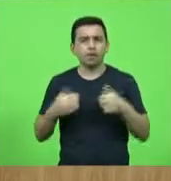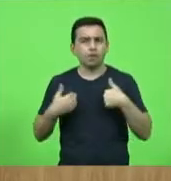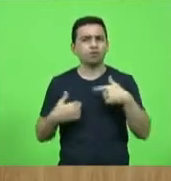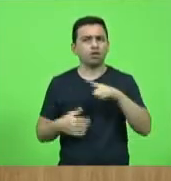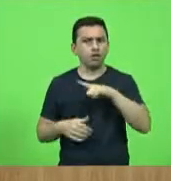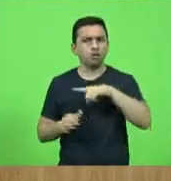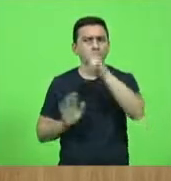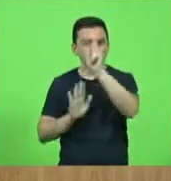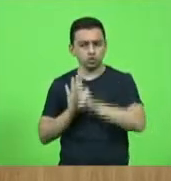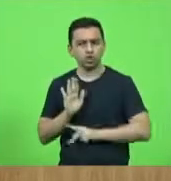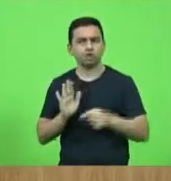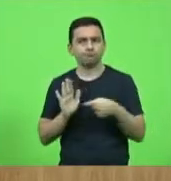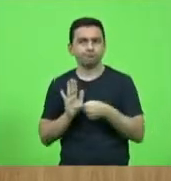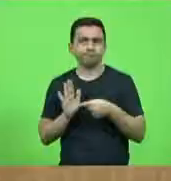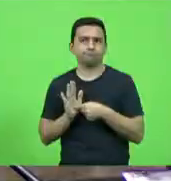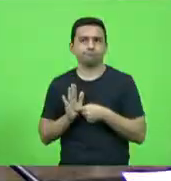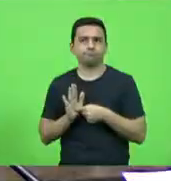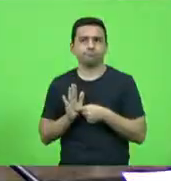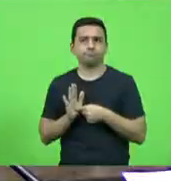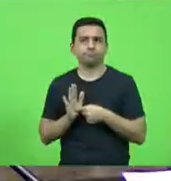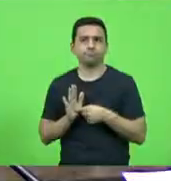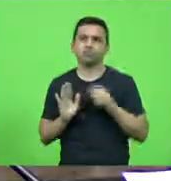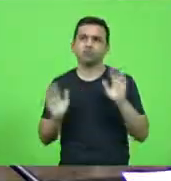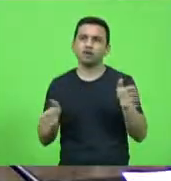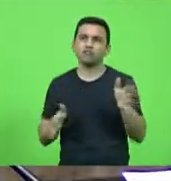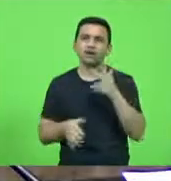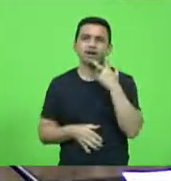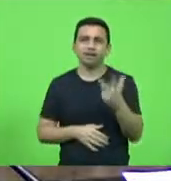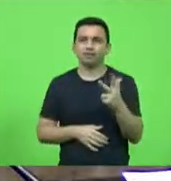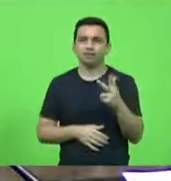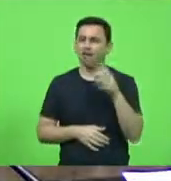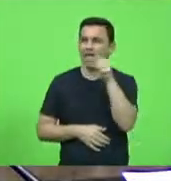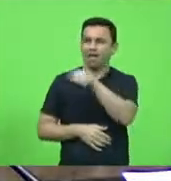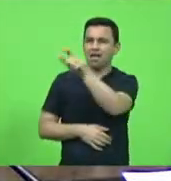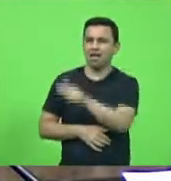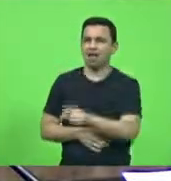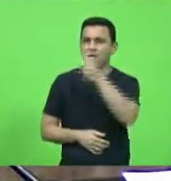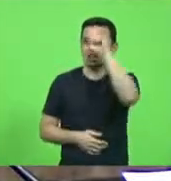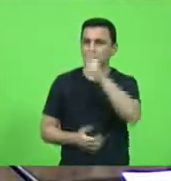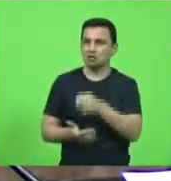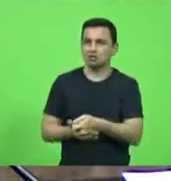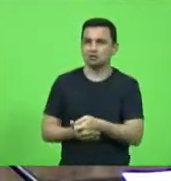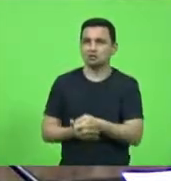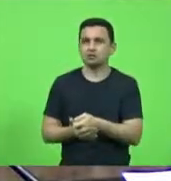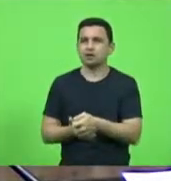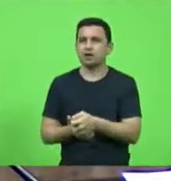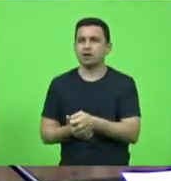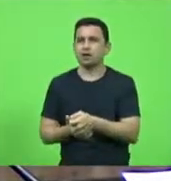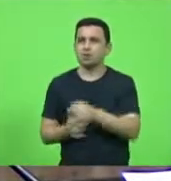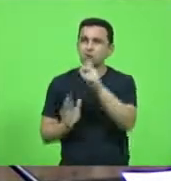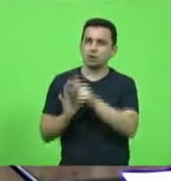lá. E, como eu falei aqui antes, não cabe a ela decidir